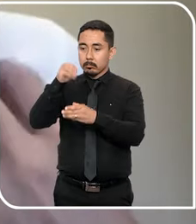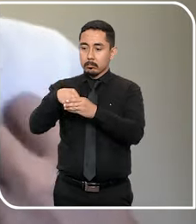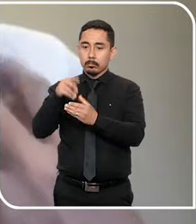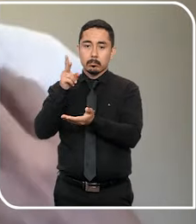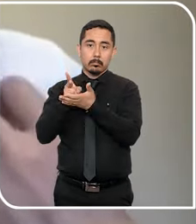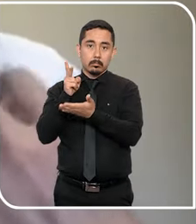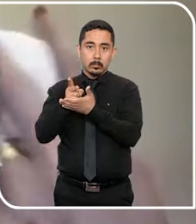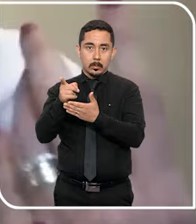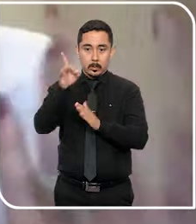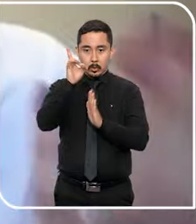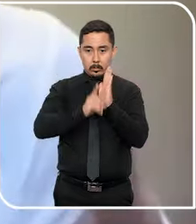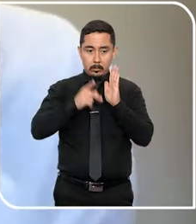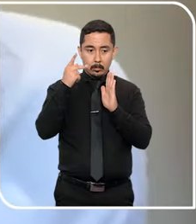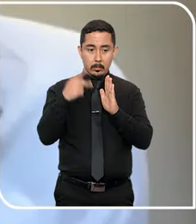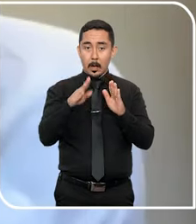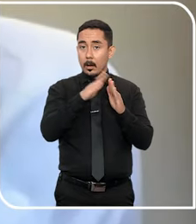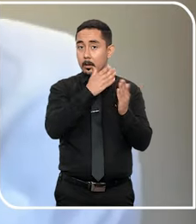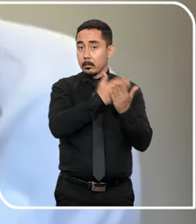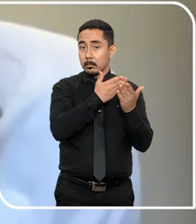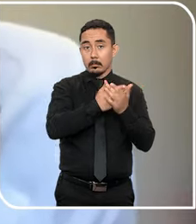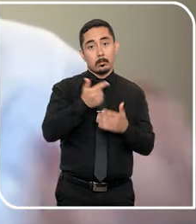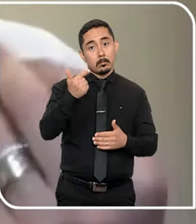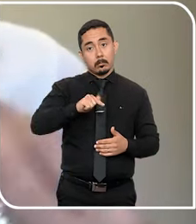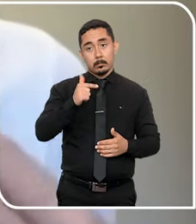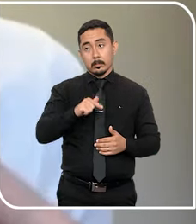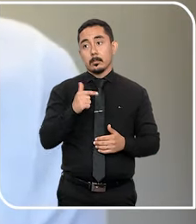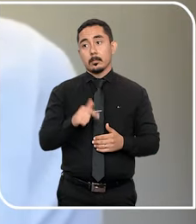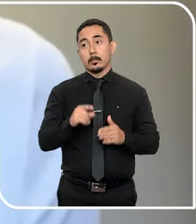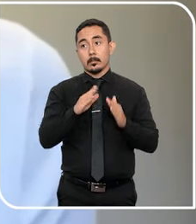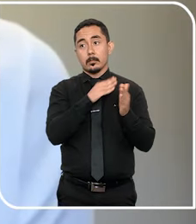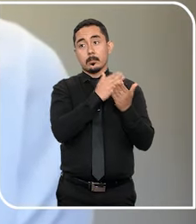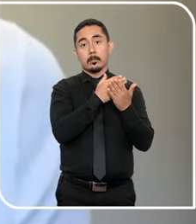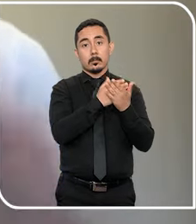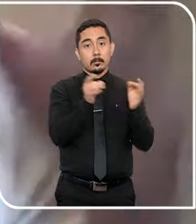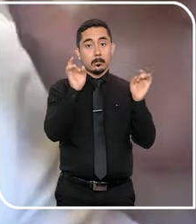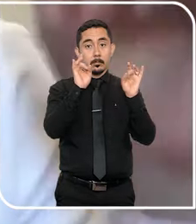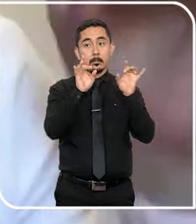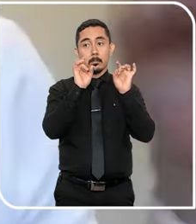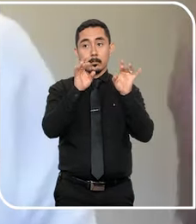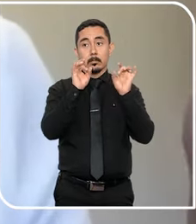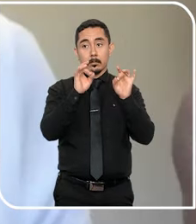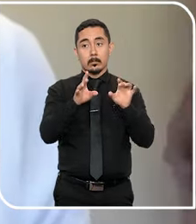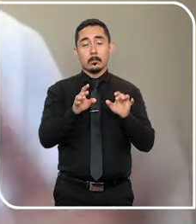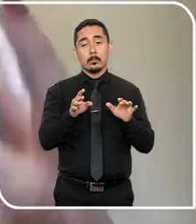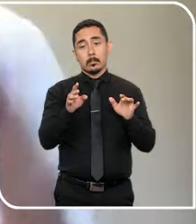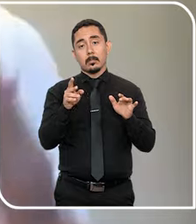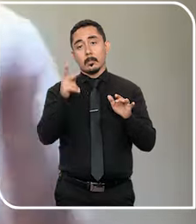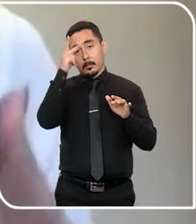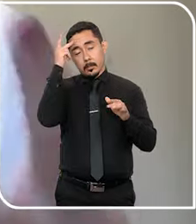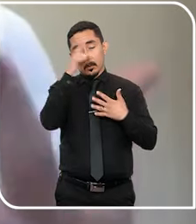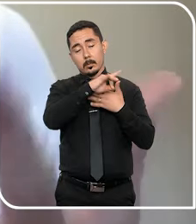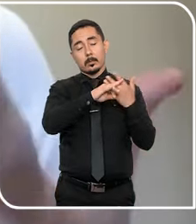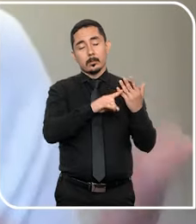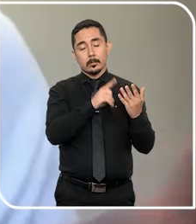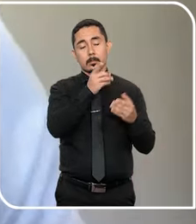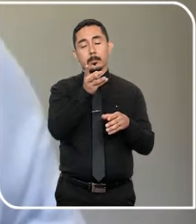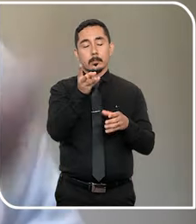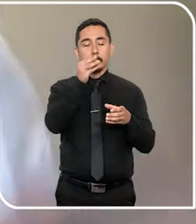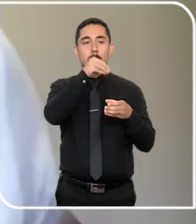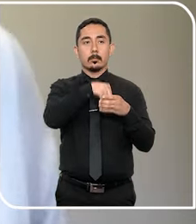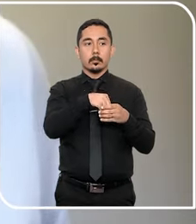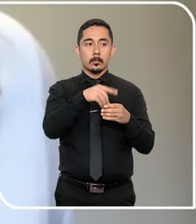de casa mesmo ela não tinha direito à escola a a escola especial que as pessoas as crianças com